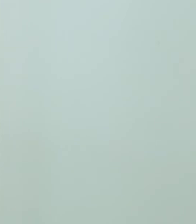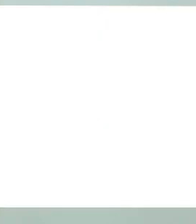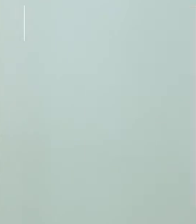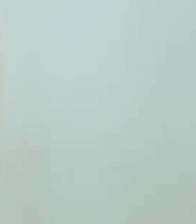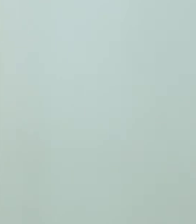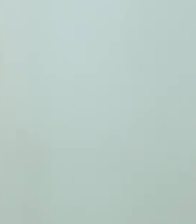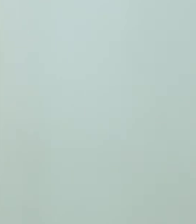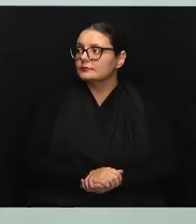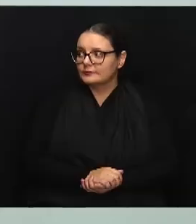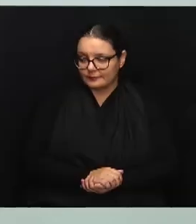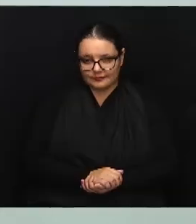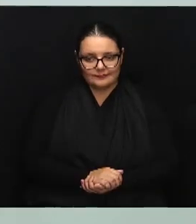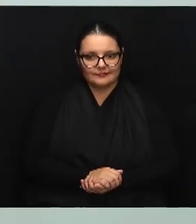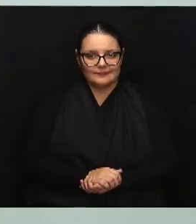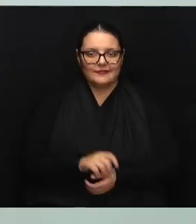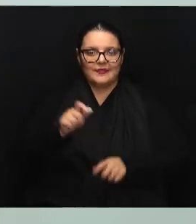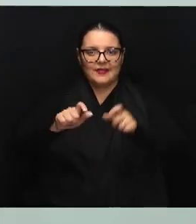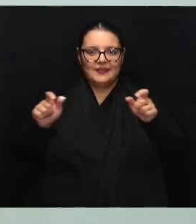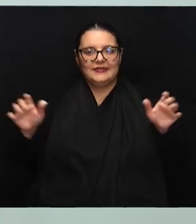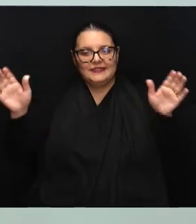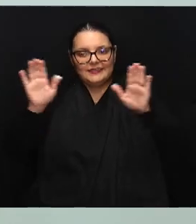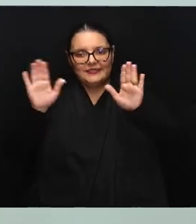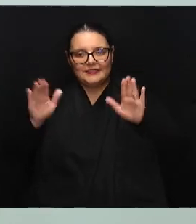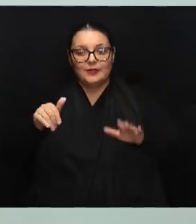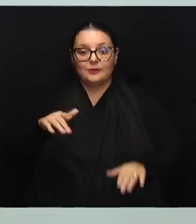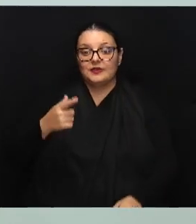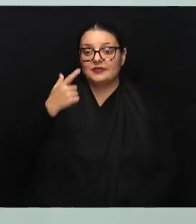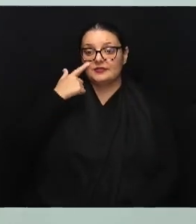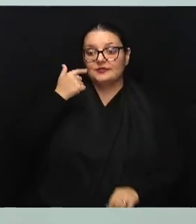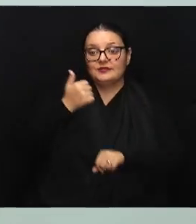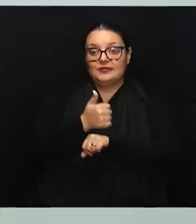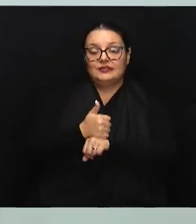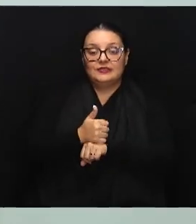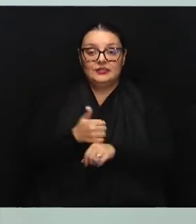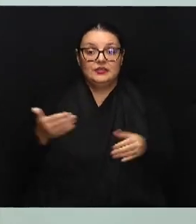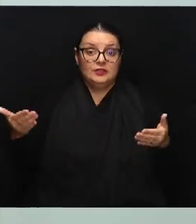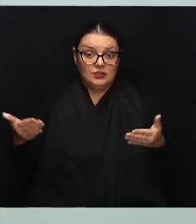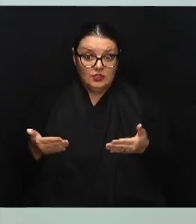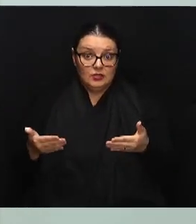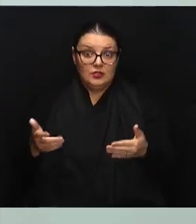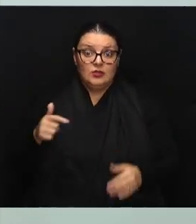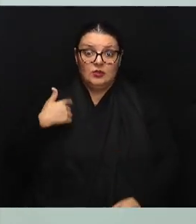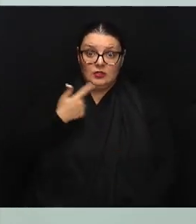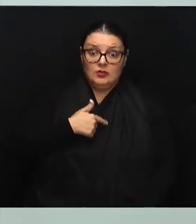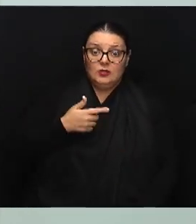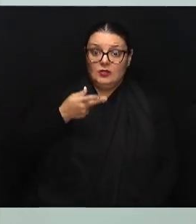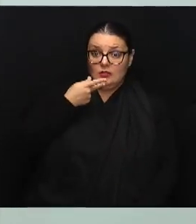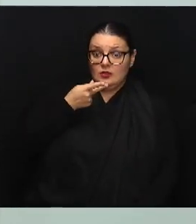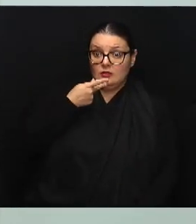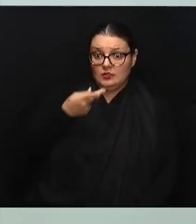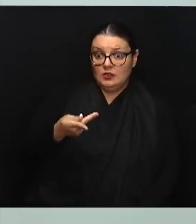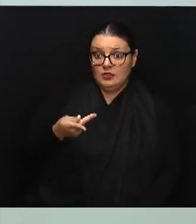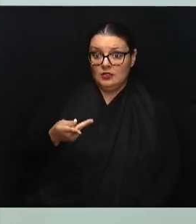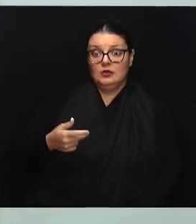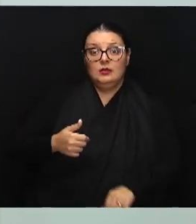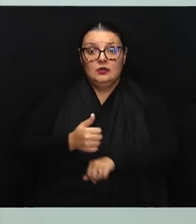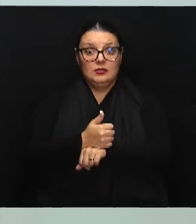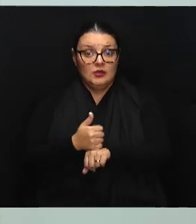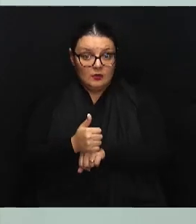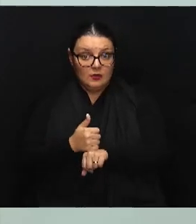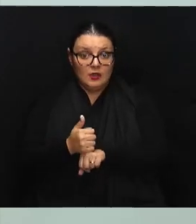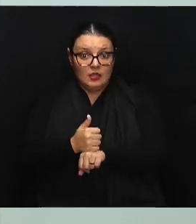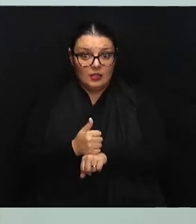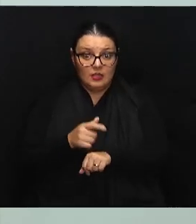Olá, minha gente! Começamos com mais um Se Liga na Profissão e dessa vez a gente vai falar sobre uma profissão que